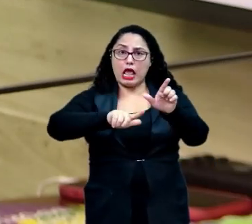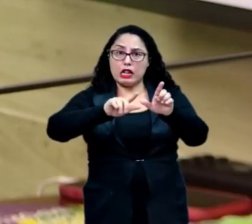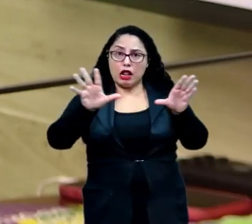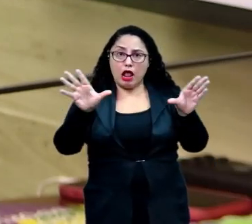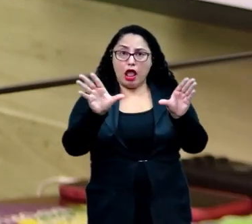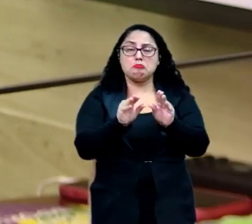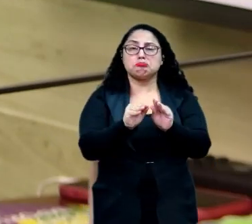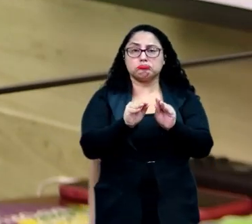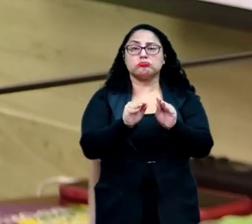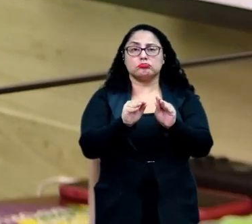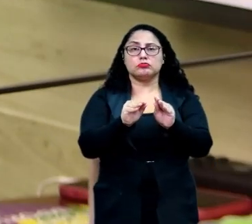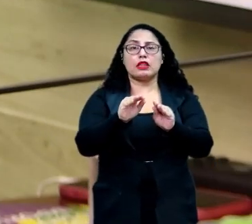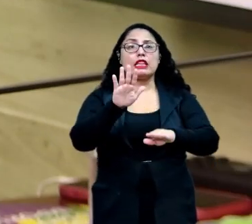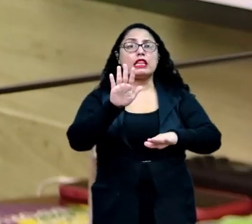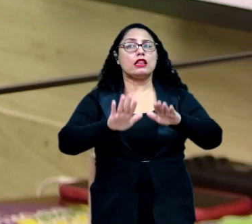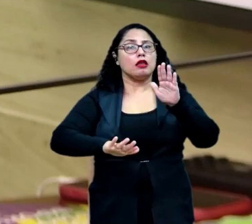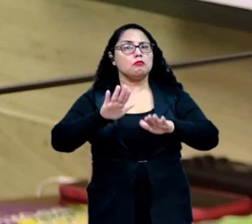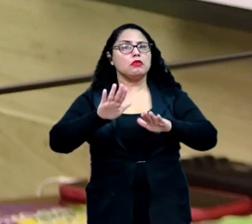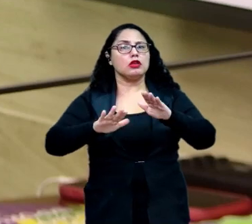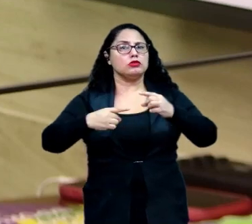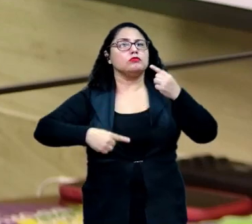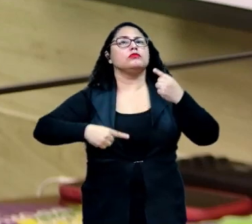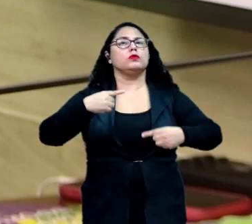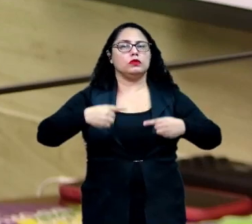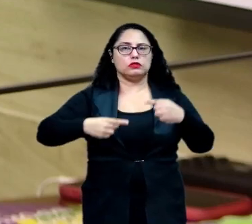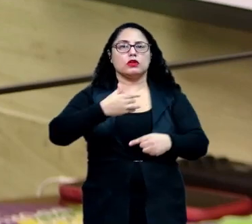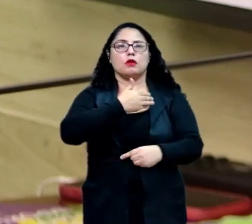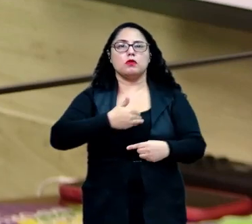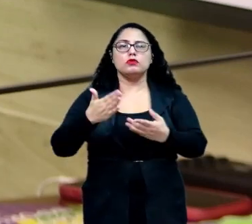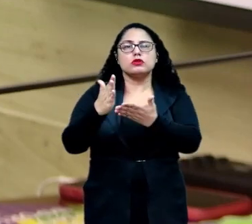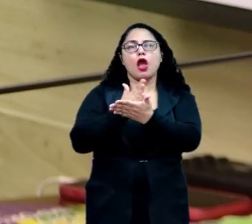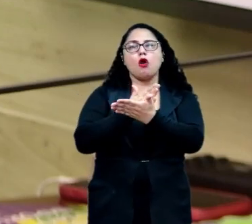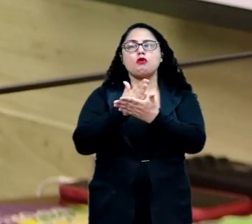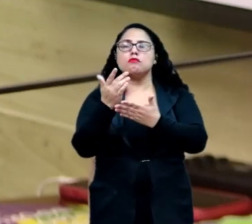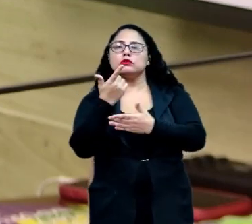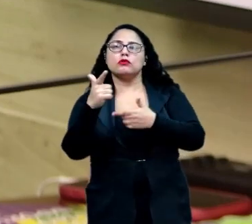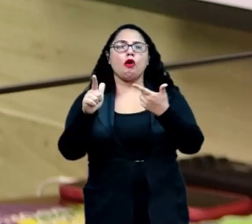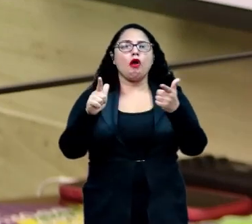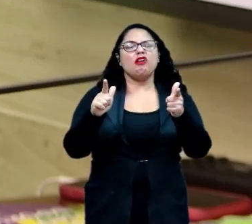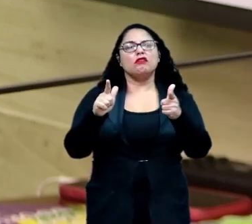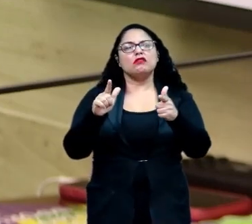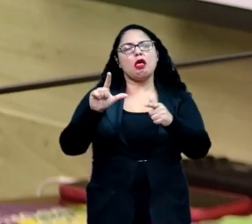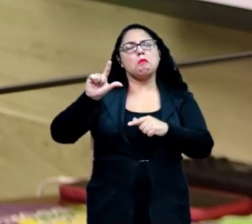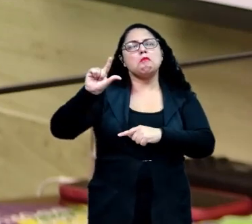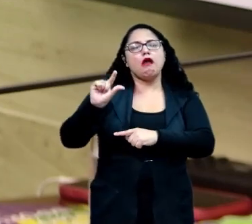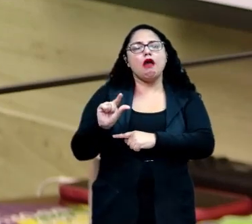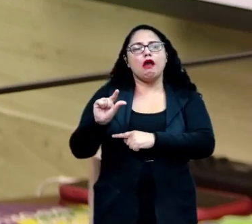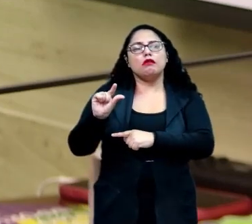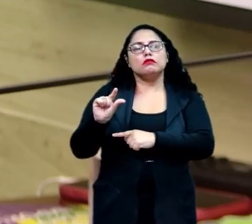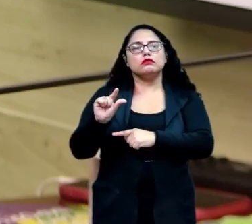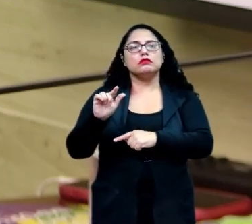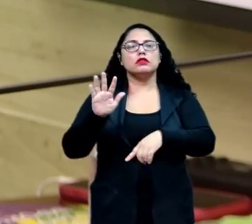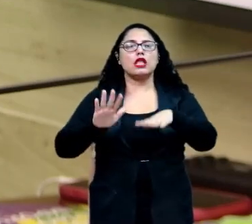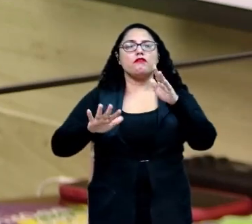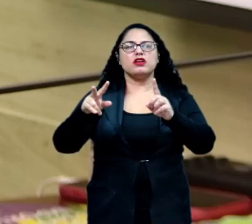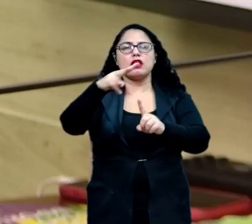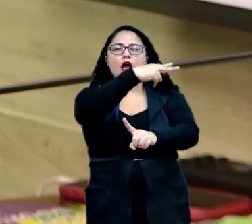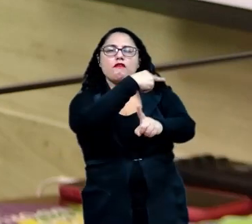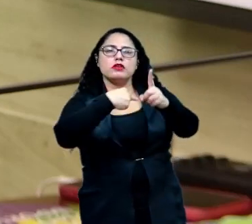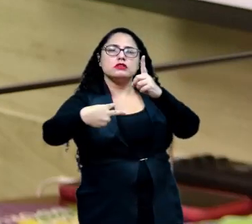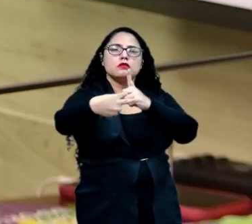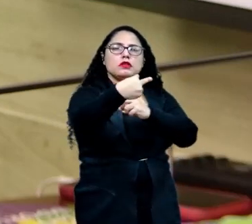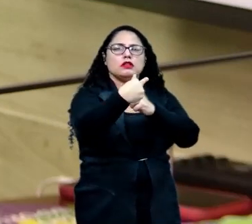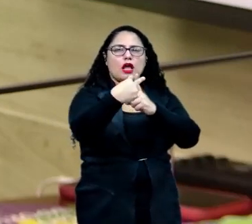ainda depende muito de políticas públicas. Algumas outras, um pouco menos. Talvez a visibilidade